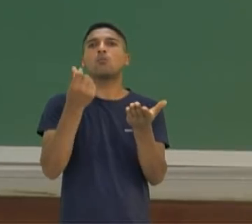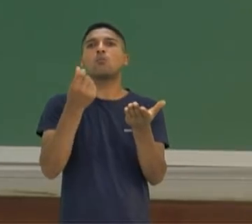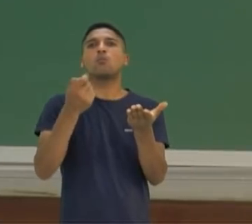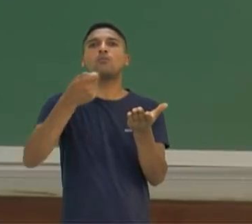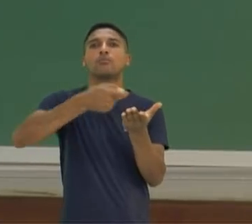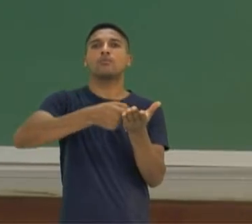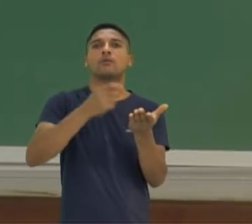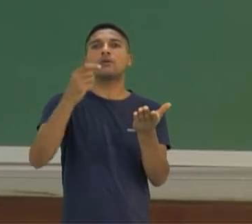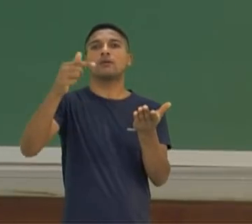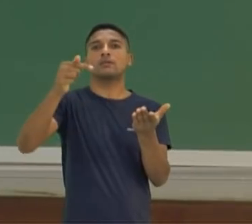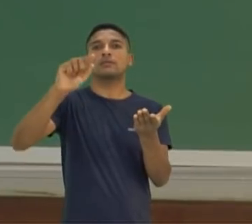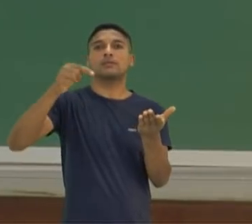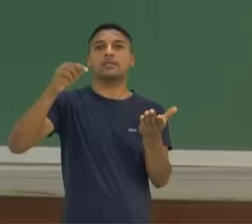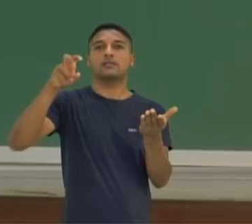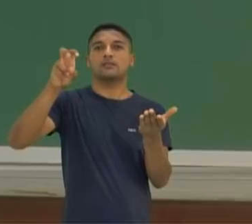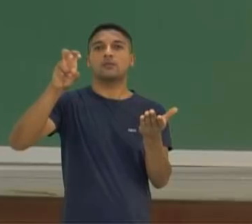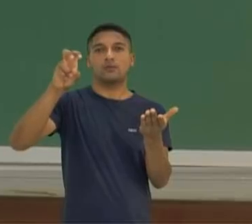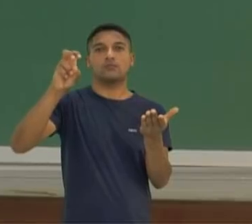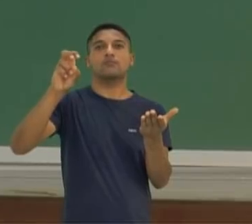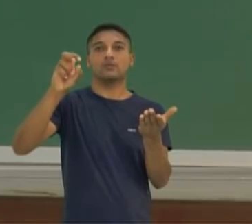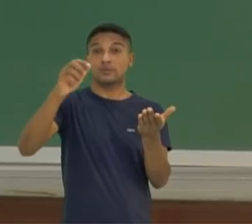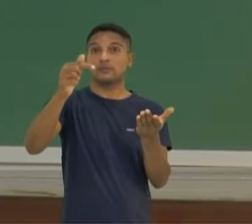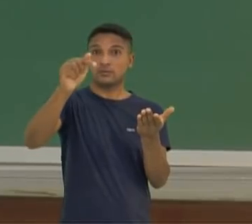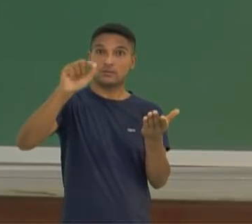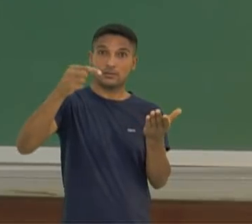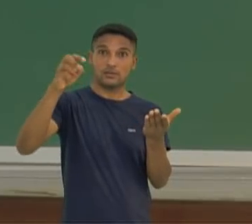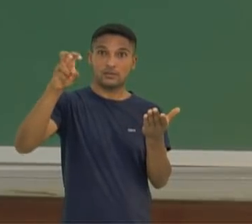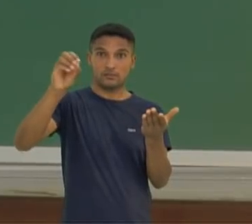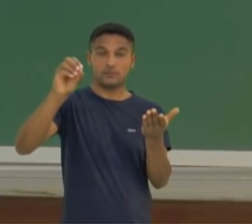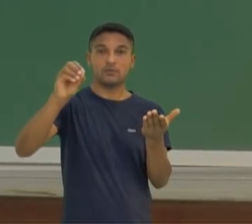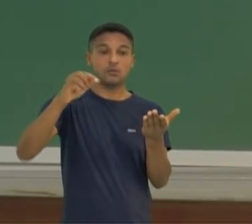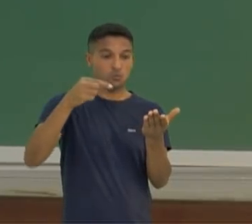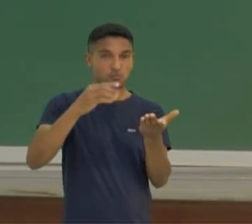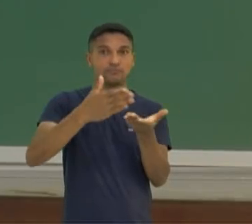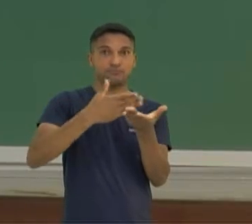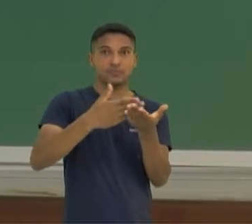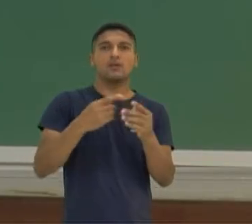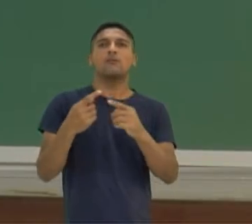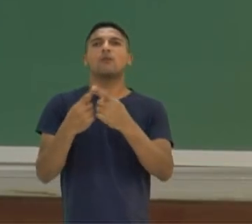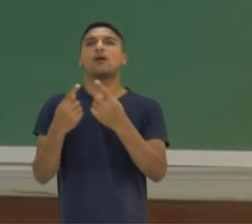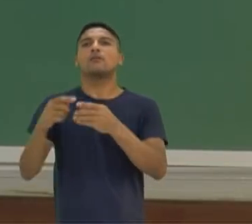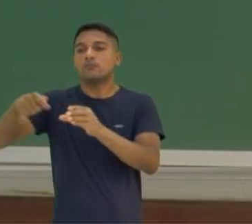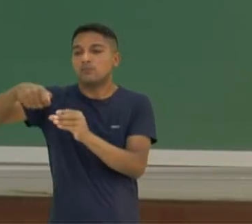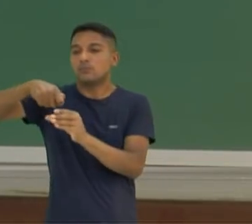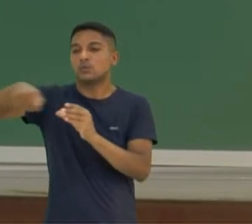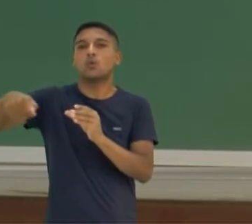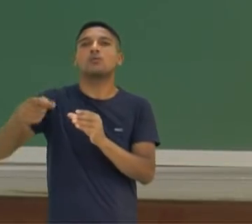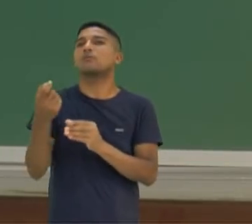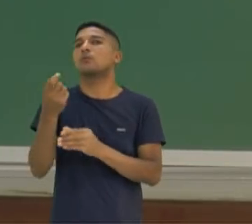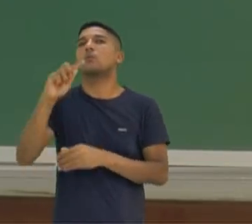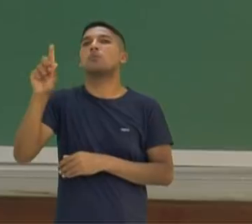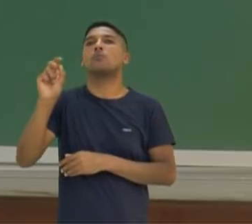que custaria o estojo? Então, no lugar do Y, que é o caderno, nós colocaremos R$